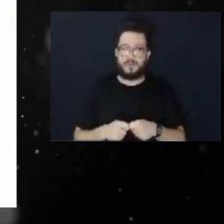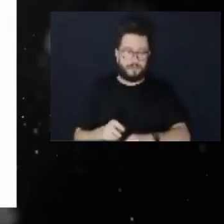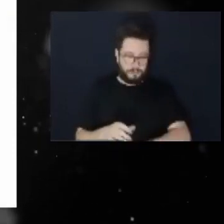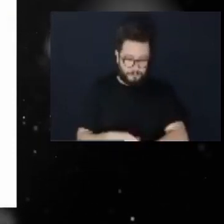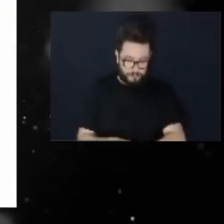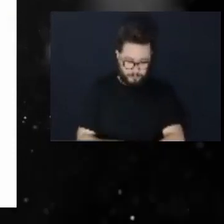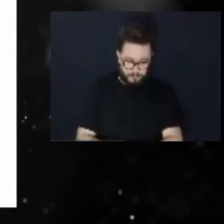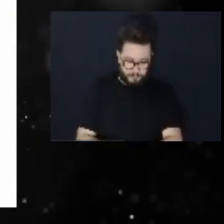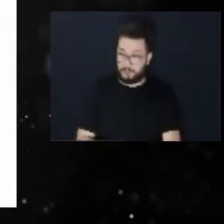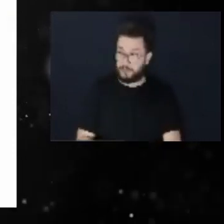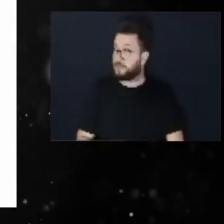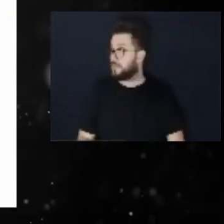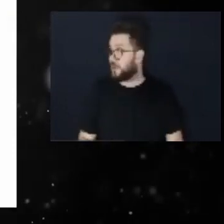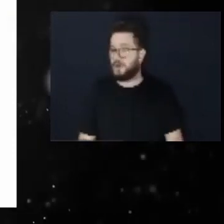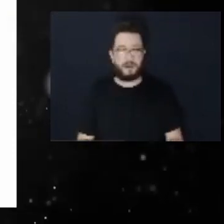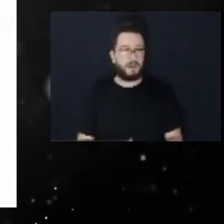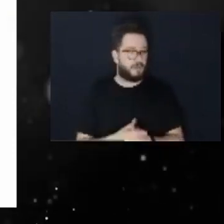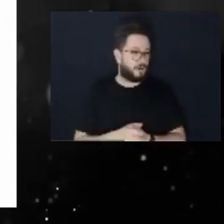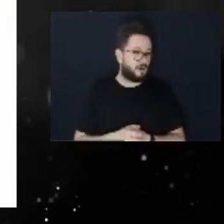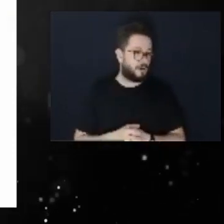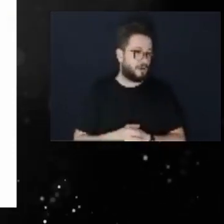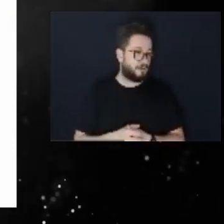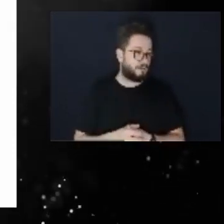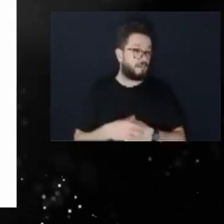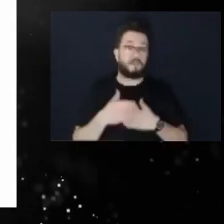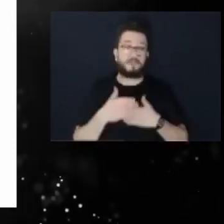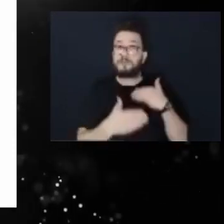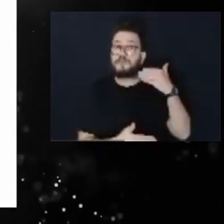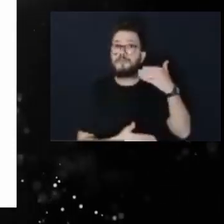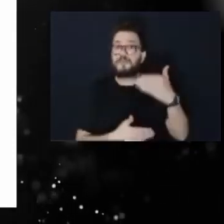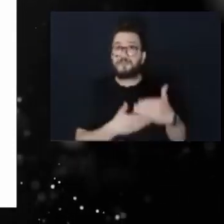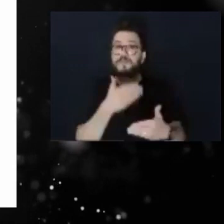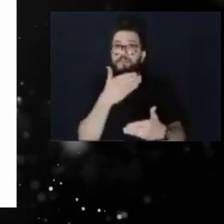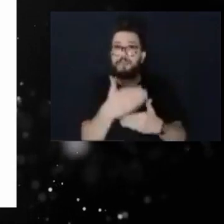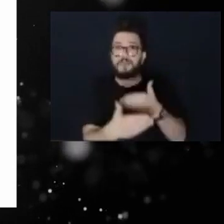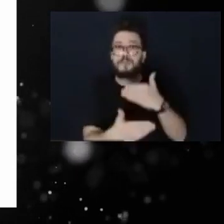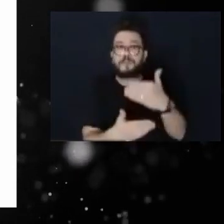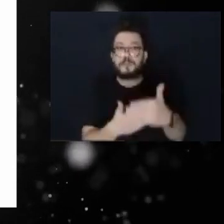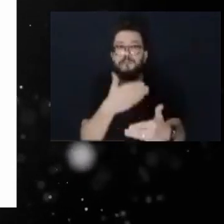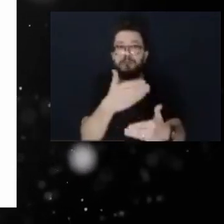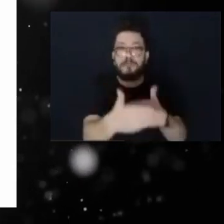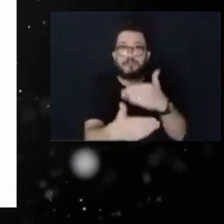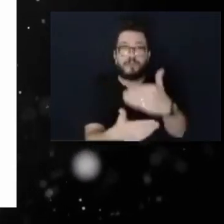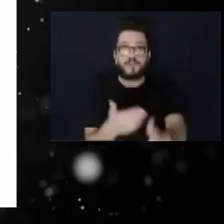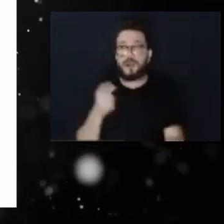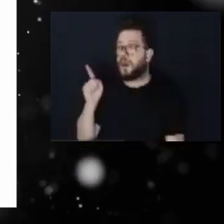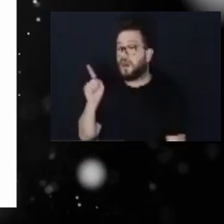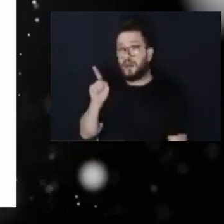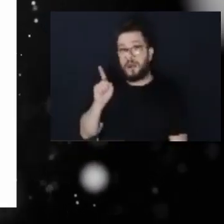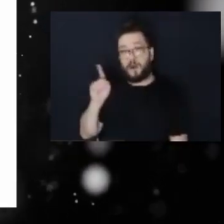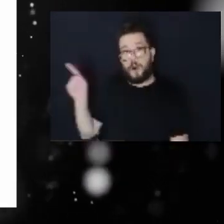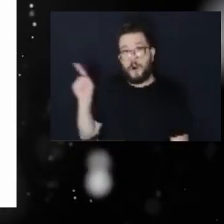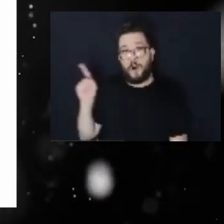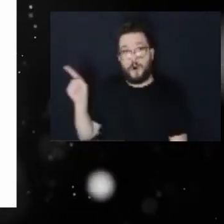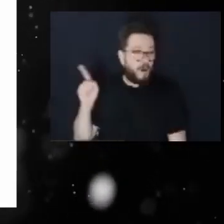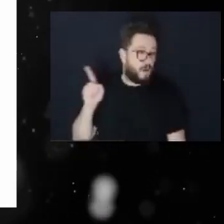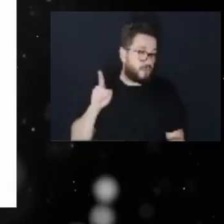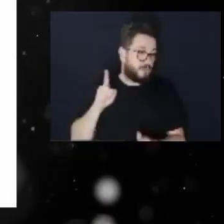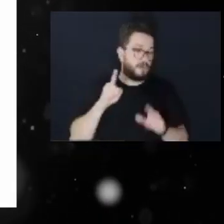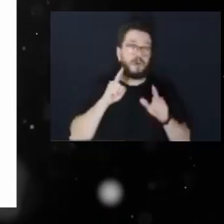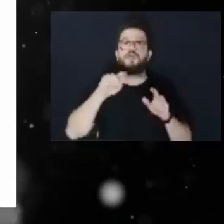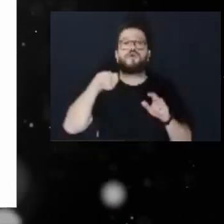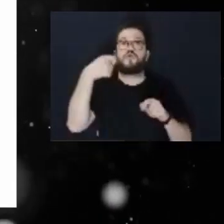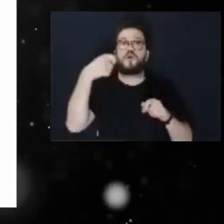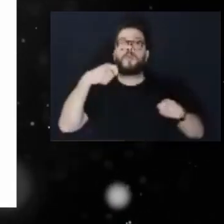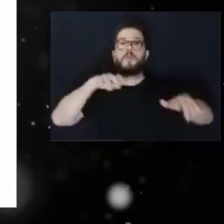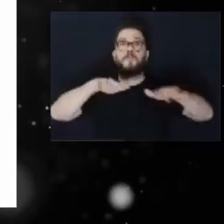Beltrão, basicamente, houve pouca oscilação da transmissão com base nos índices de mobilidade urbana,